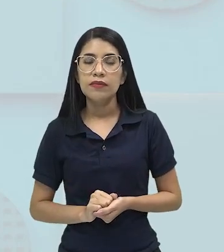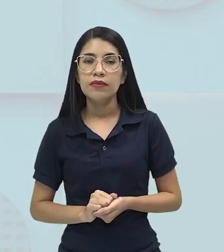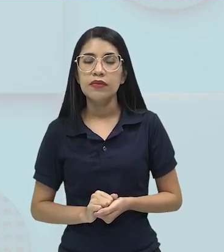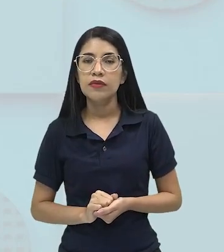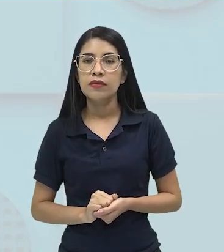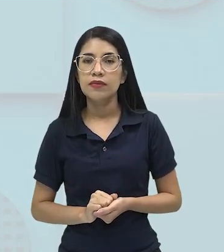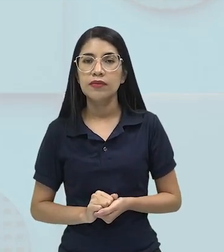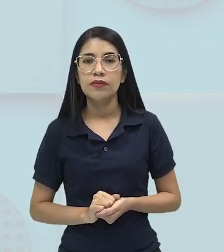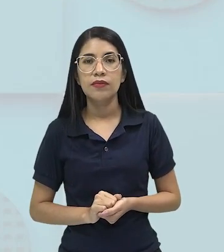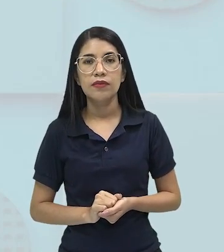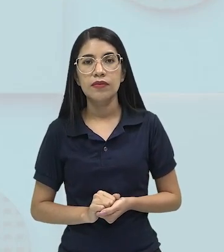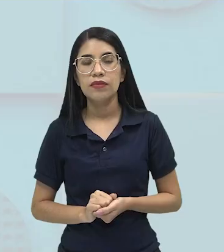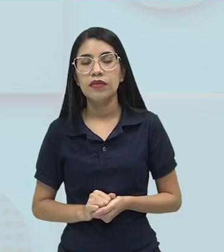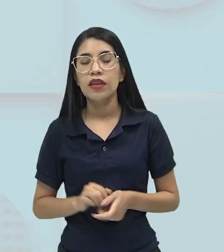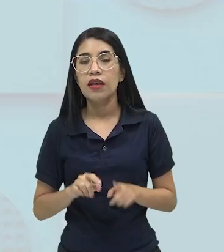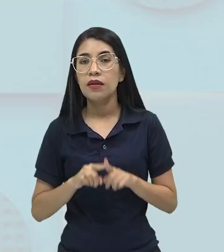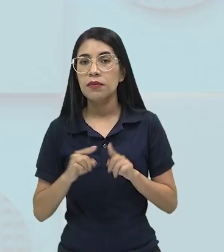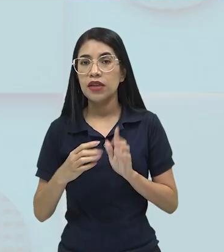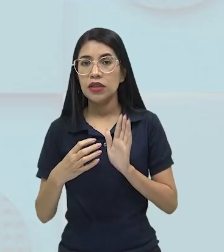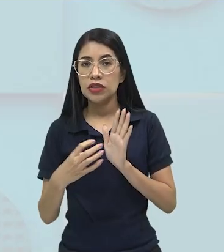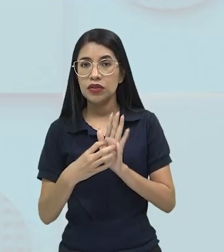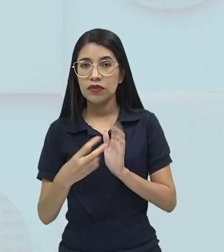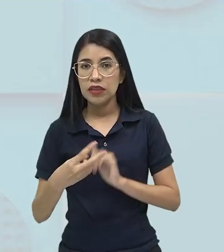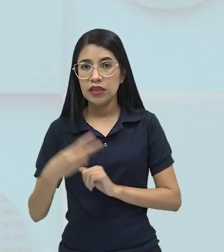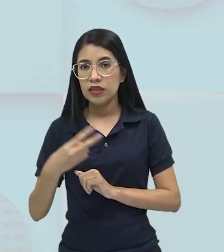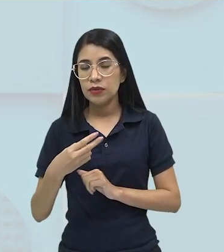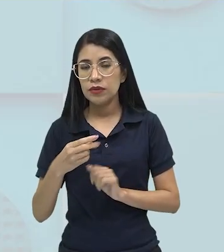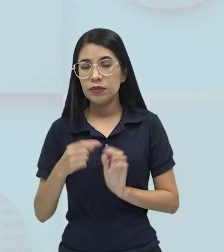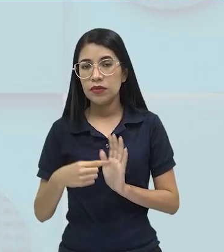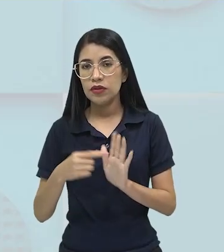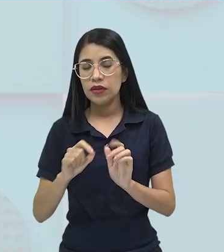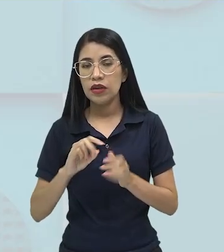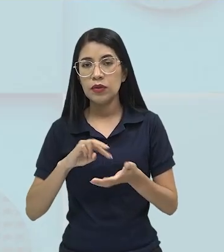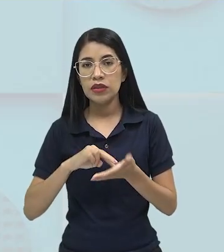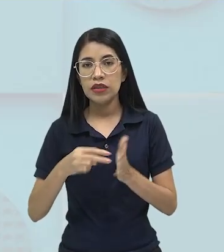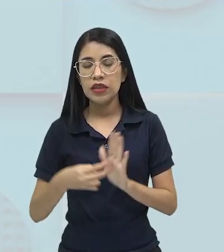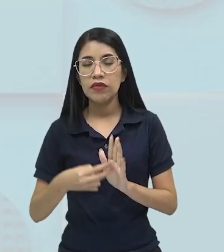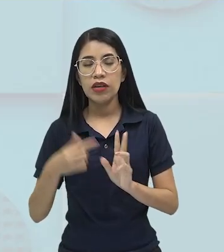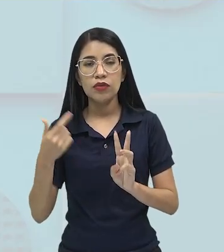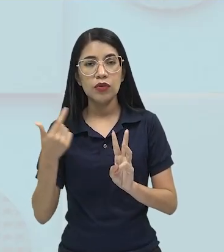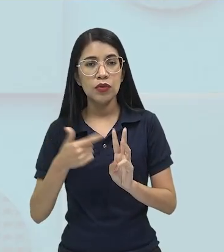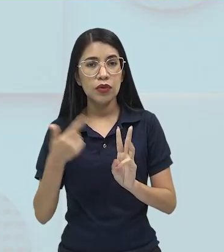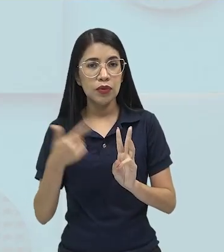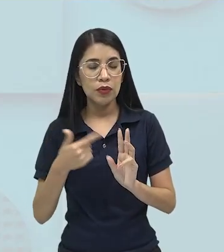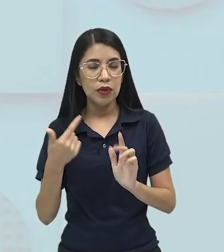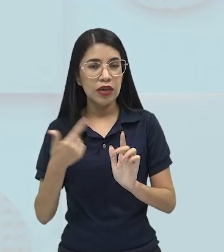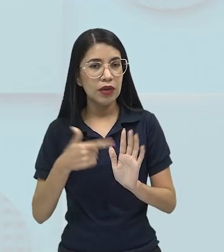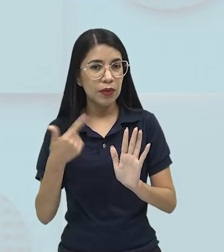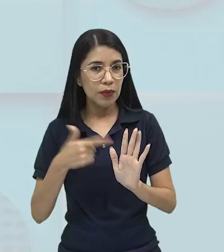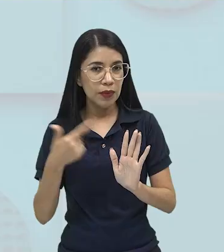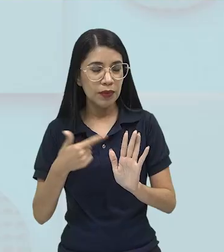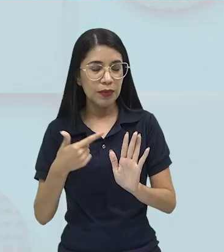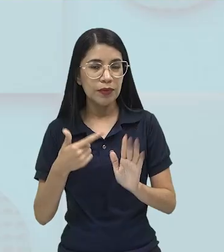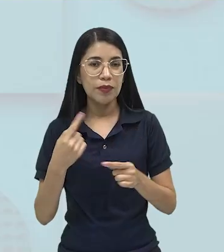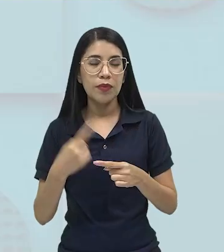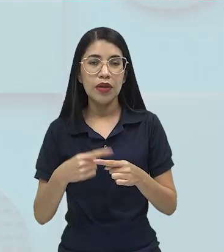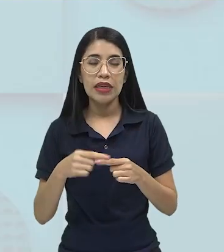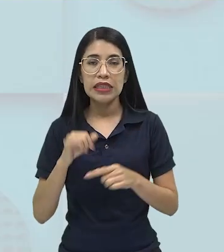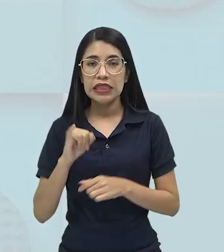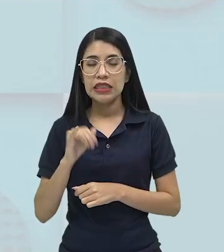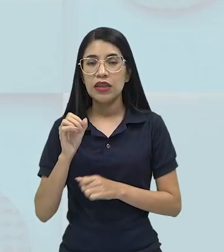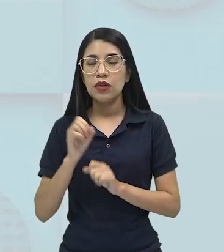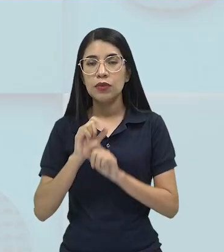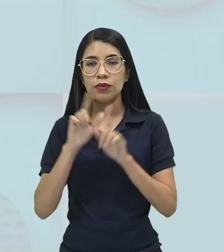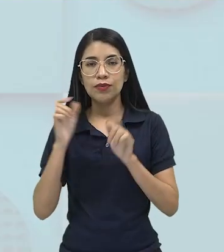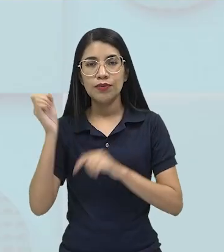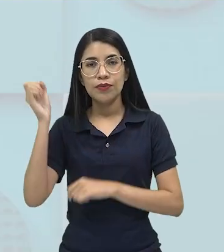moderno, né? Já a segunda estrofe produz o quê? Um efeito de sentido irônico, porque ele diz: se fosse uma manhã de